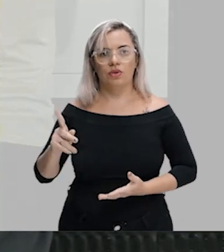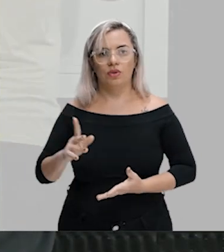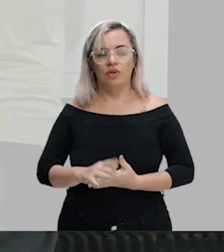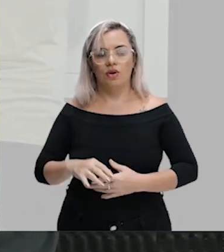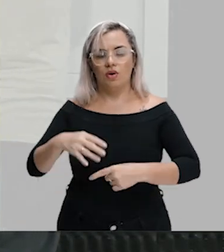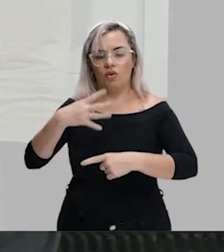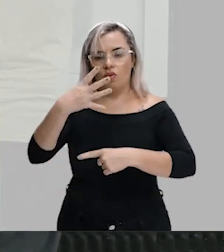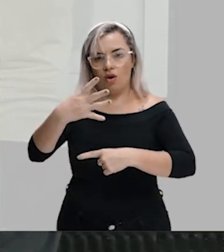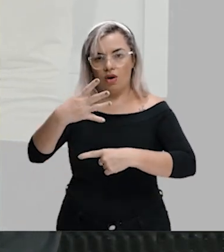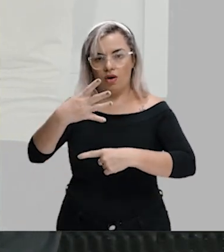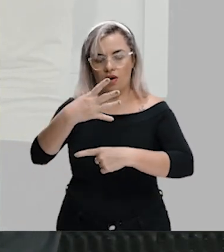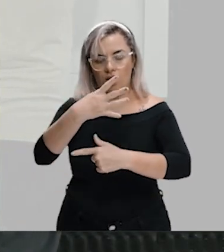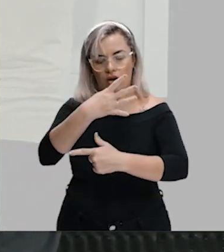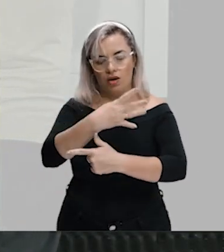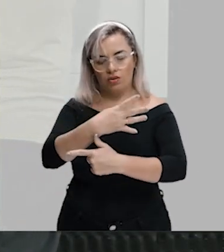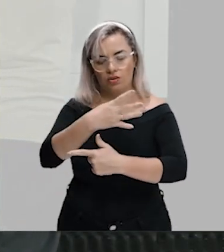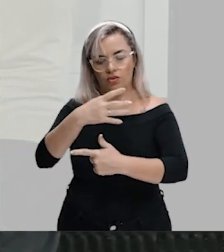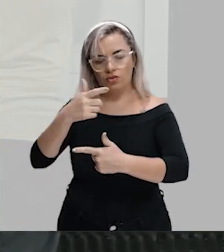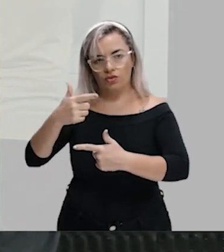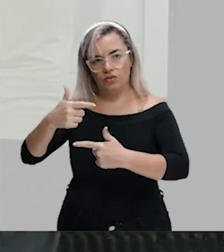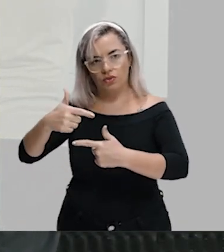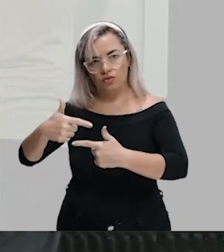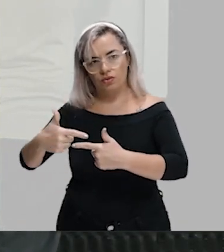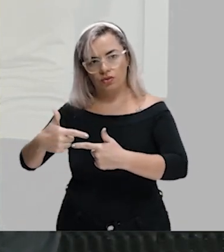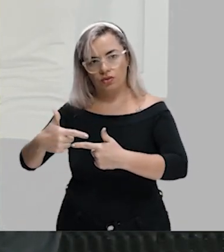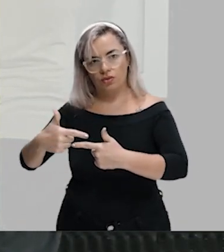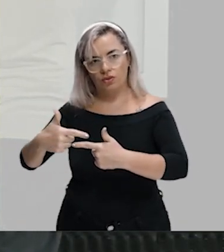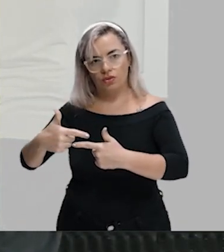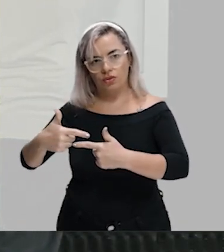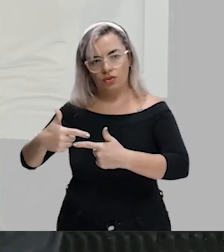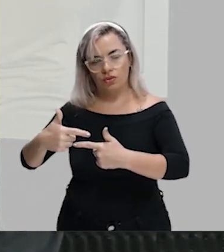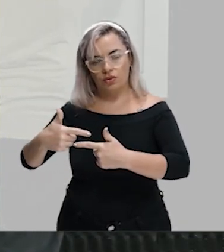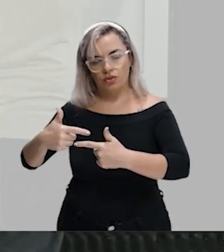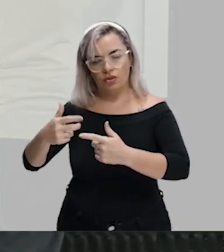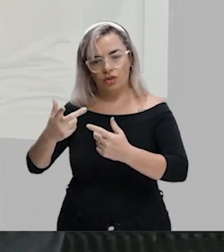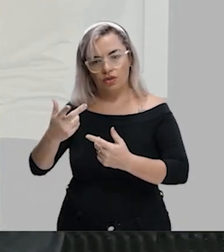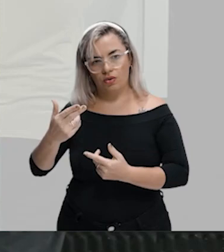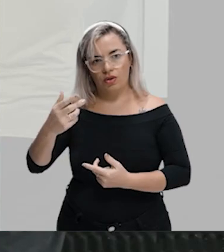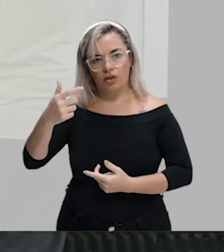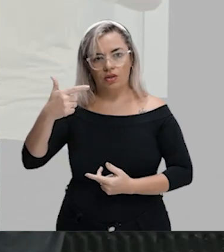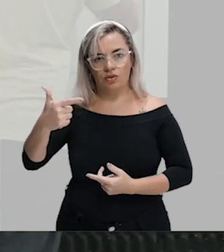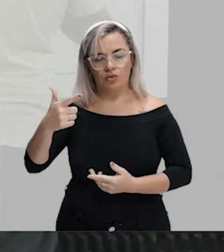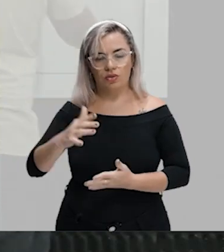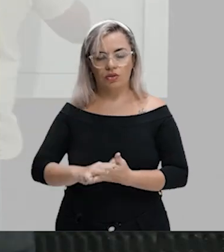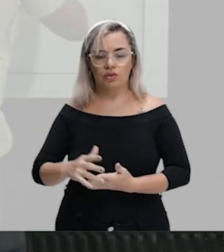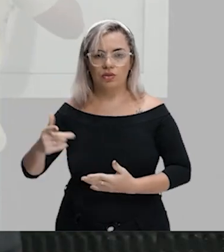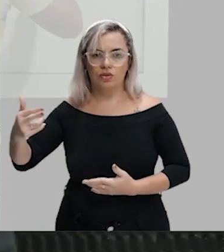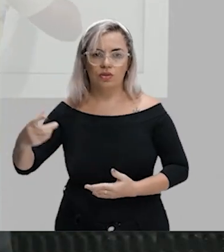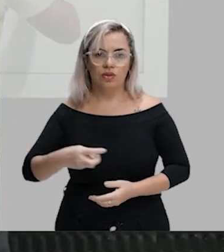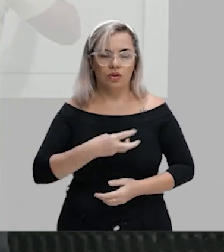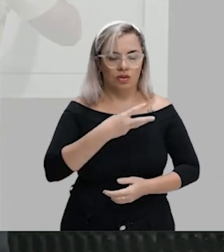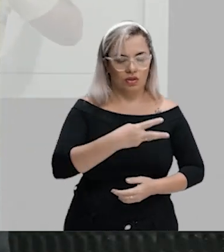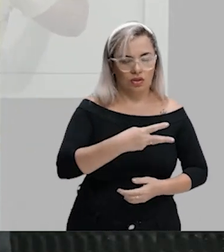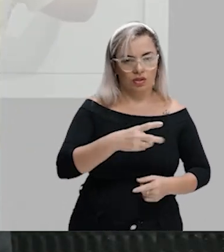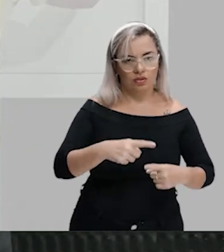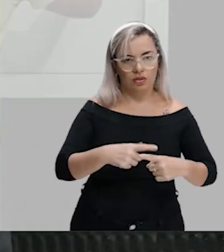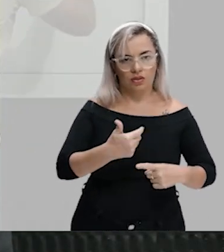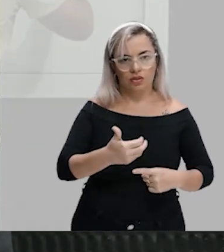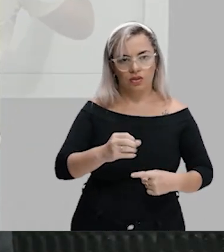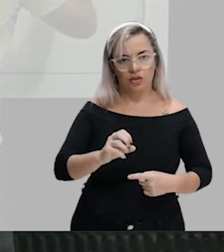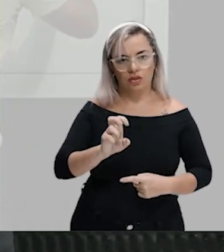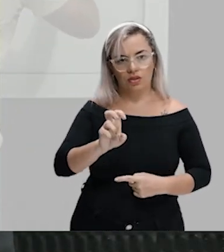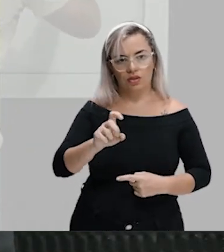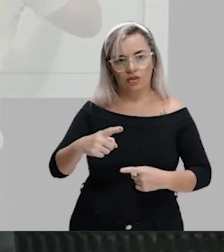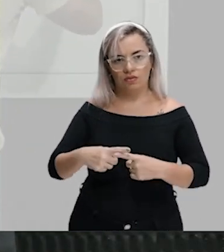ficar 3 vezes 10 à quinta vezes 2, 10 a menos 3. Né? Então a área